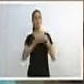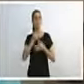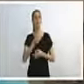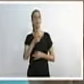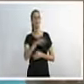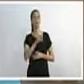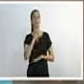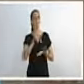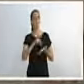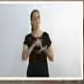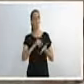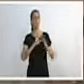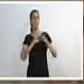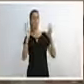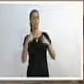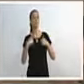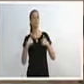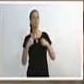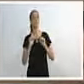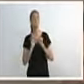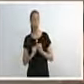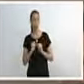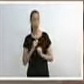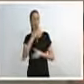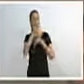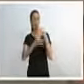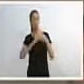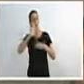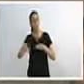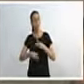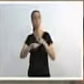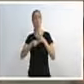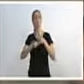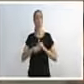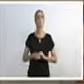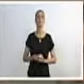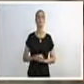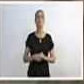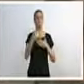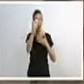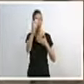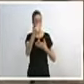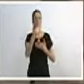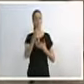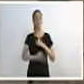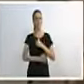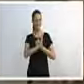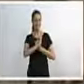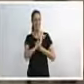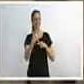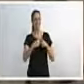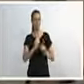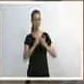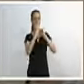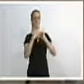tribuna, está no regimento. Fui questionado por um vereador antes, por causa que estava indo a parte a vereadores. Agradeço pela oportunidade, vereador, quando a Exª